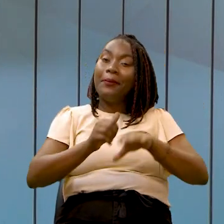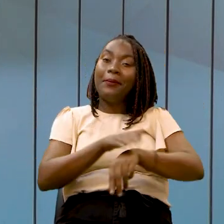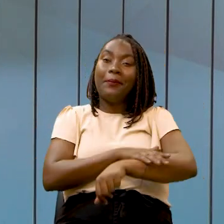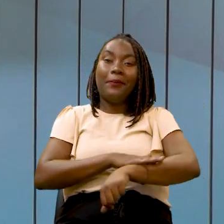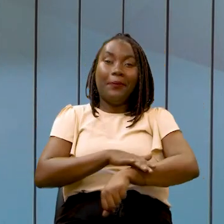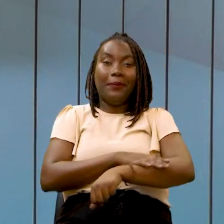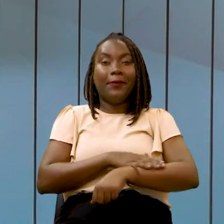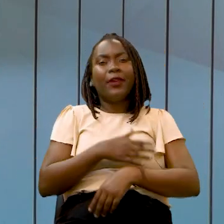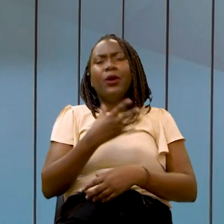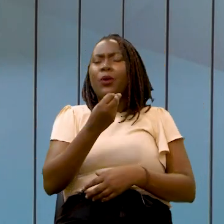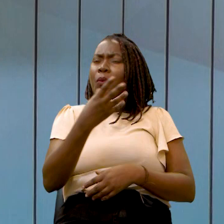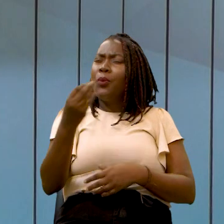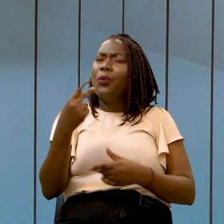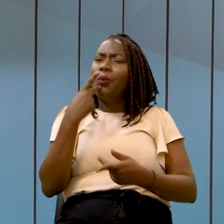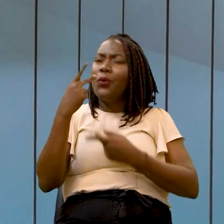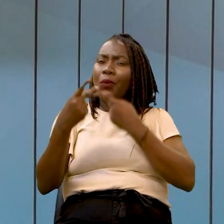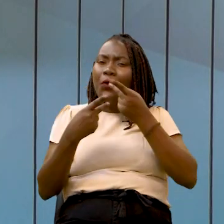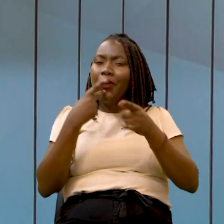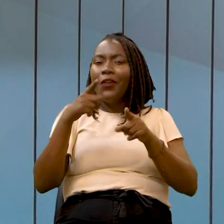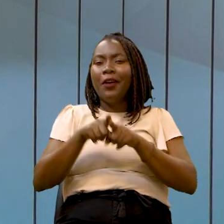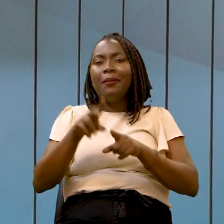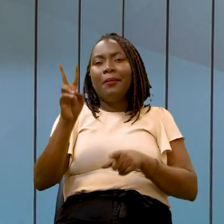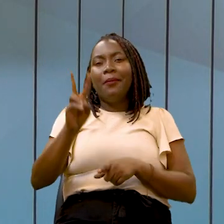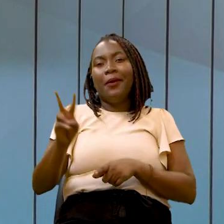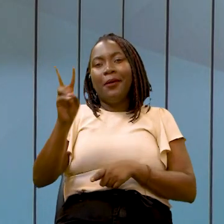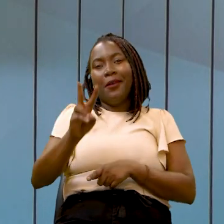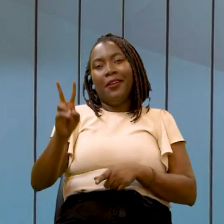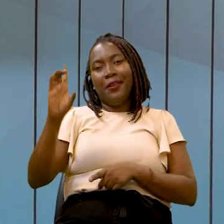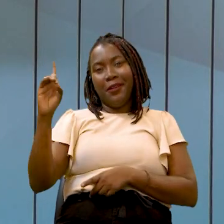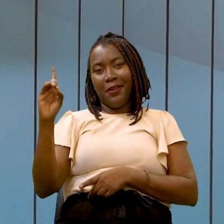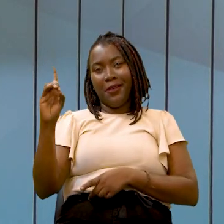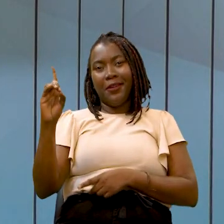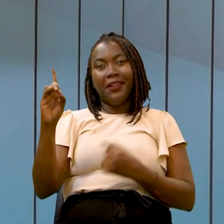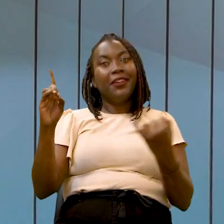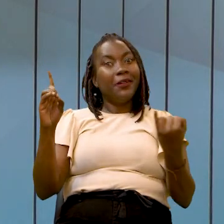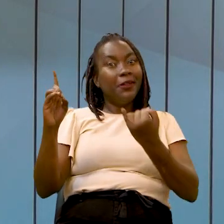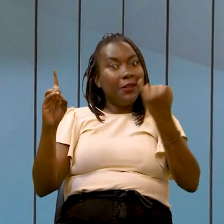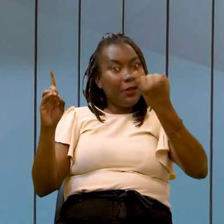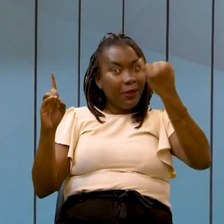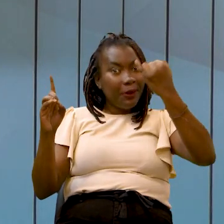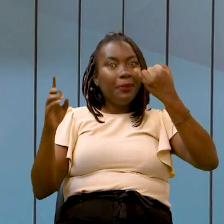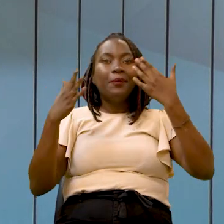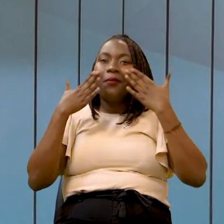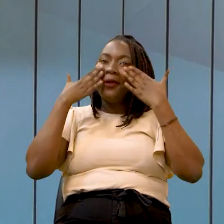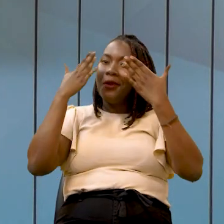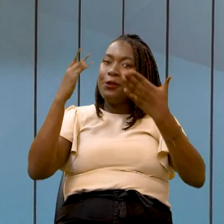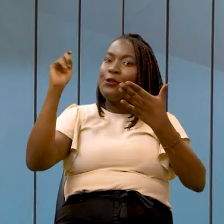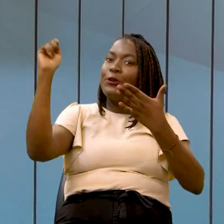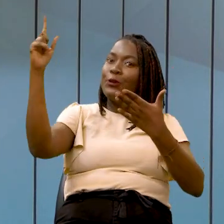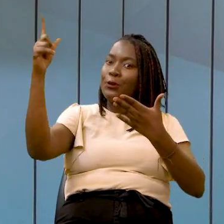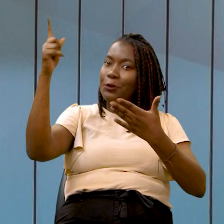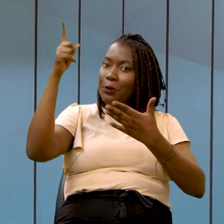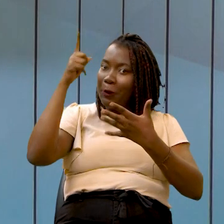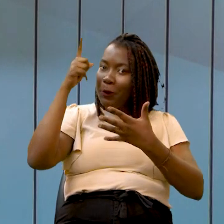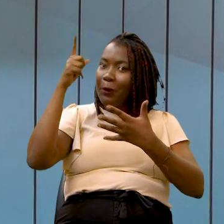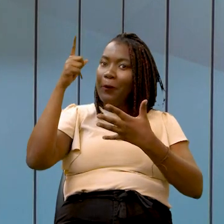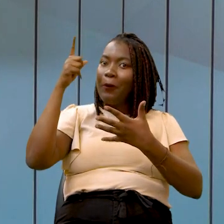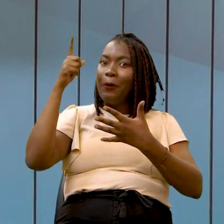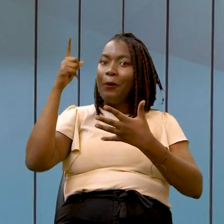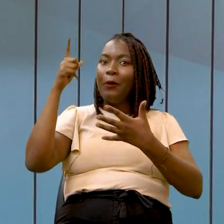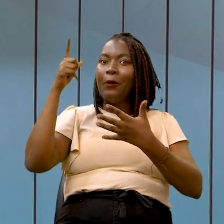solar. Doutor Paulo, muito se fala também hoje em vitamina D, que é necessário a gente se expor ao sol